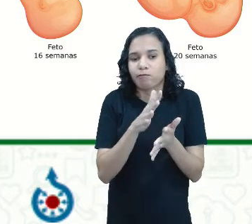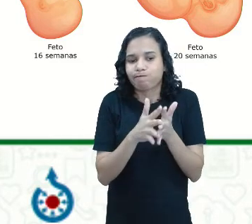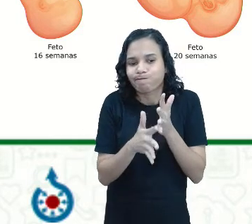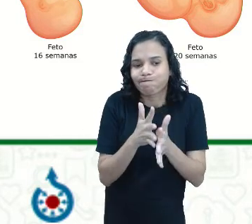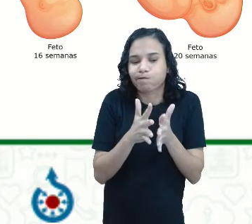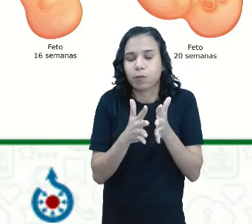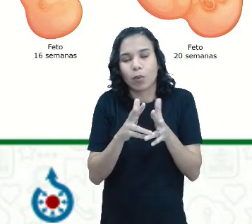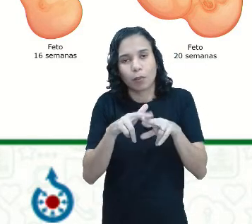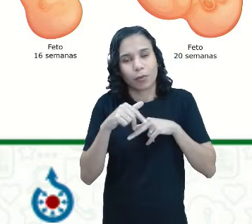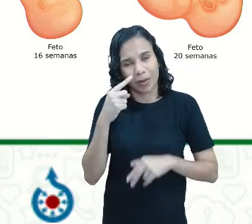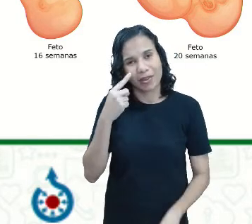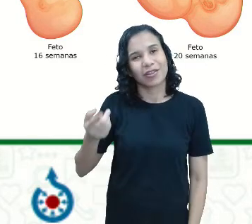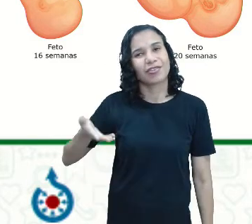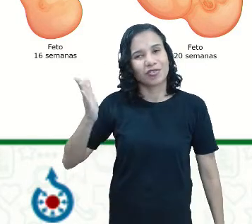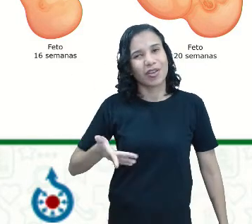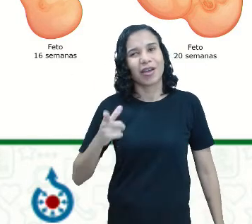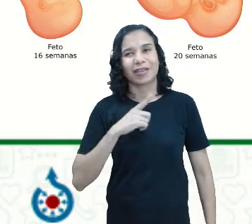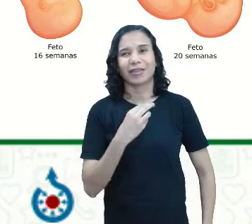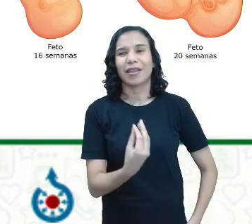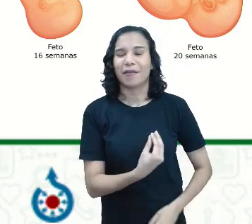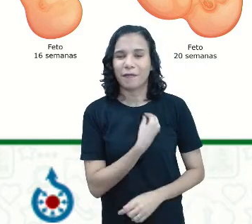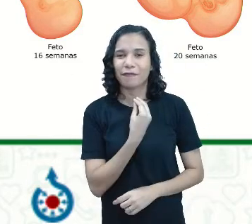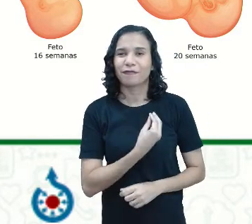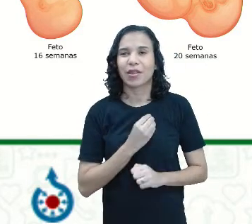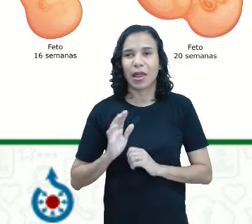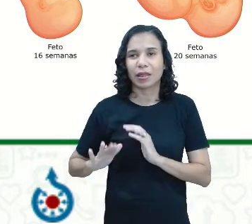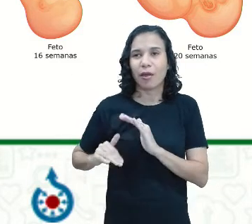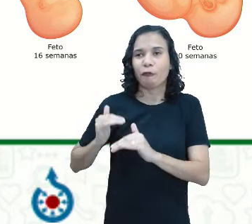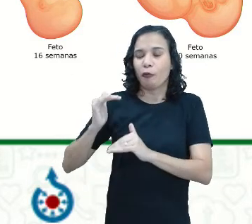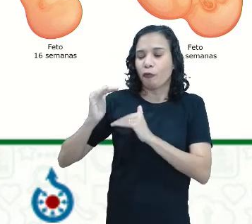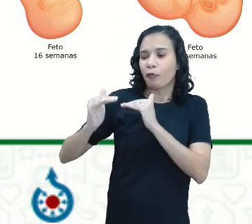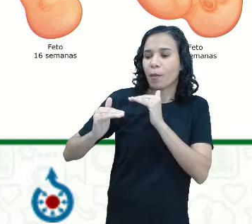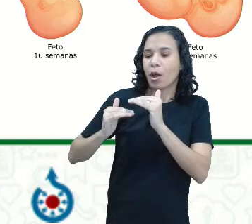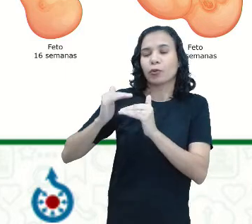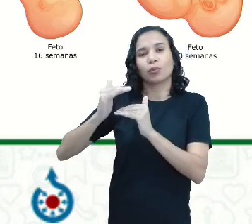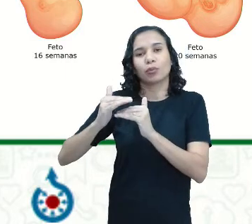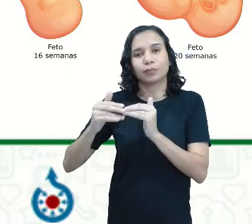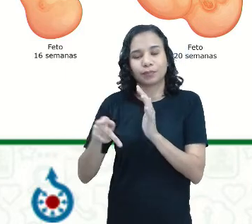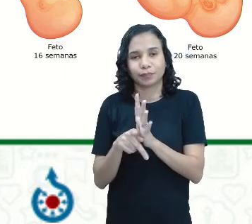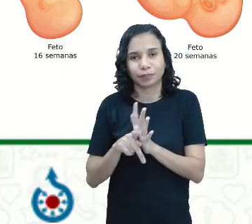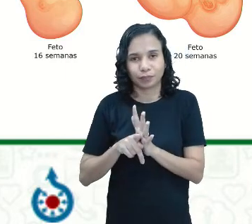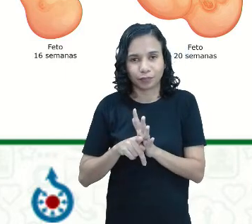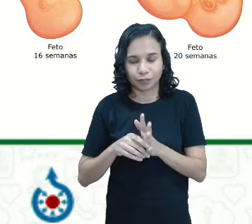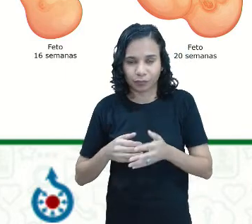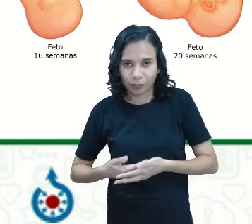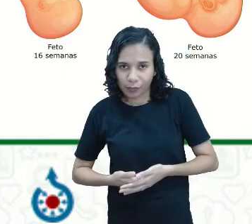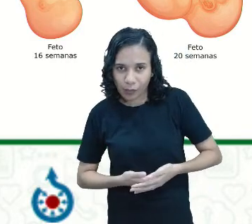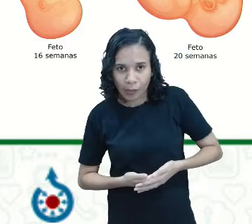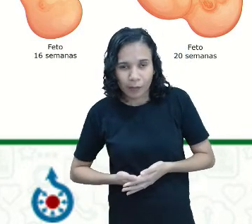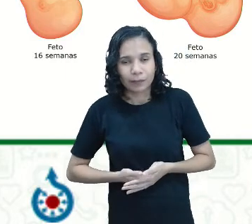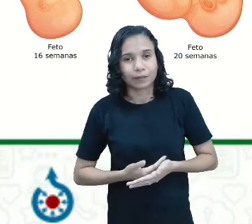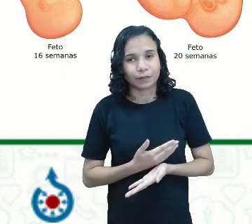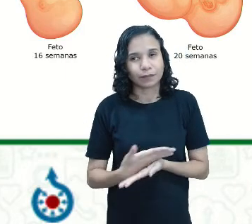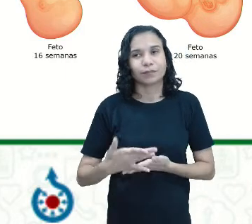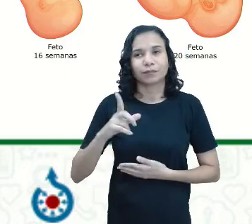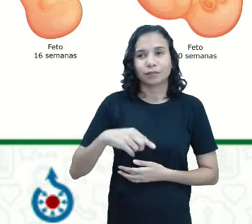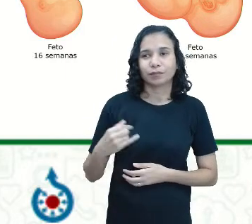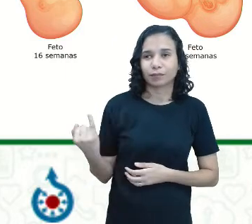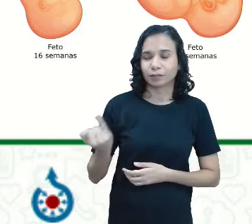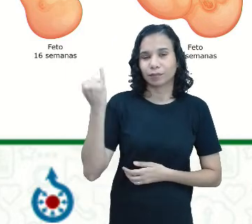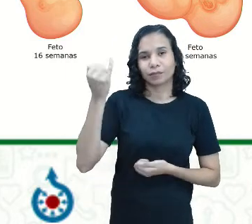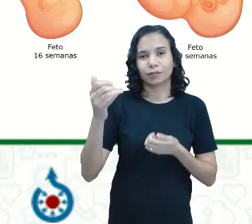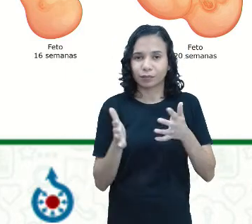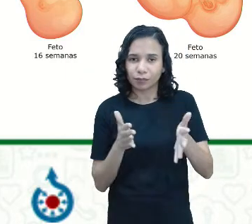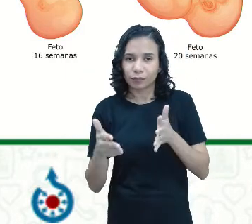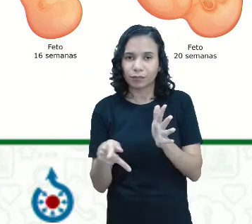intercorrência, então ali já vai ocorrer o desenvolvimento do feto. E aí vem a fase importante, que